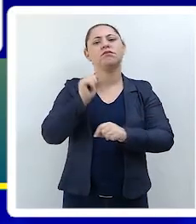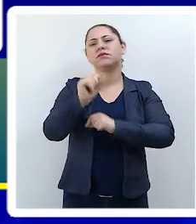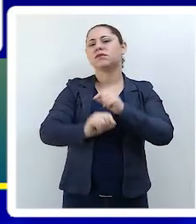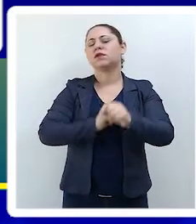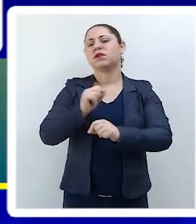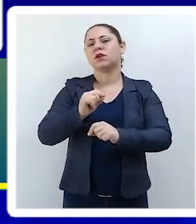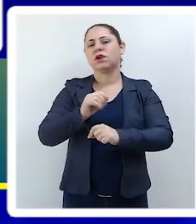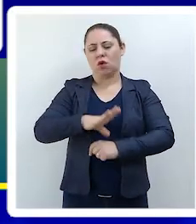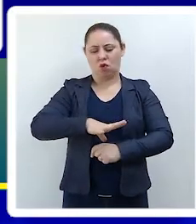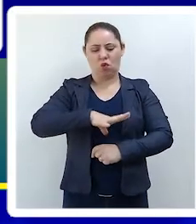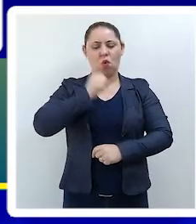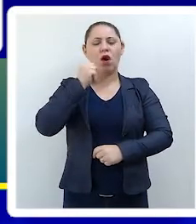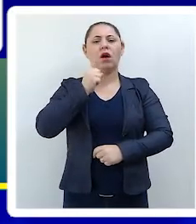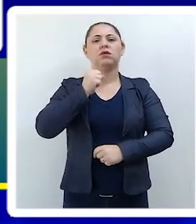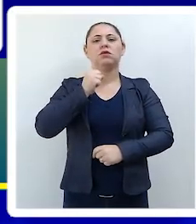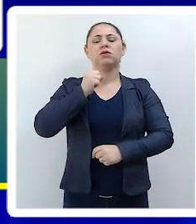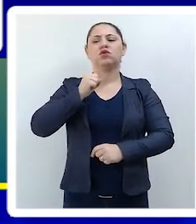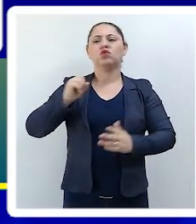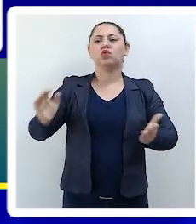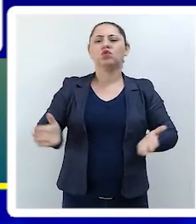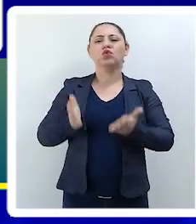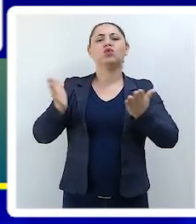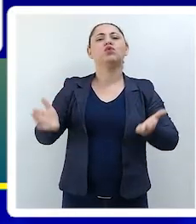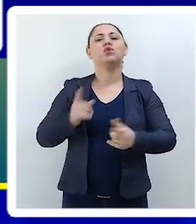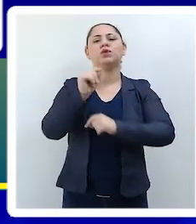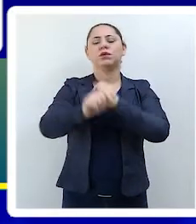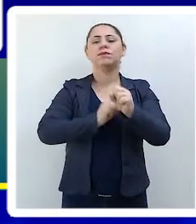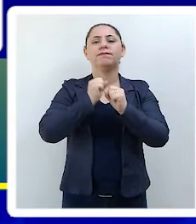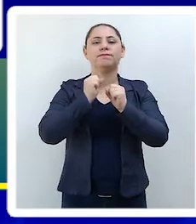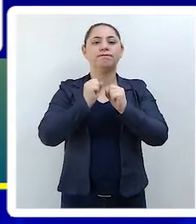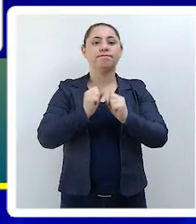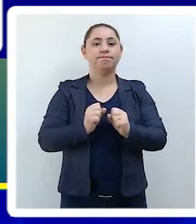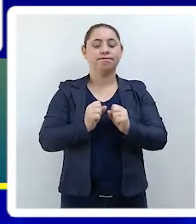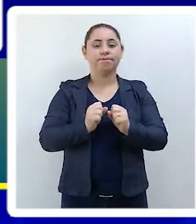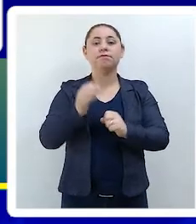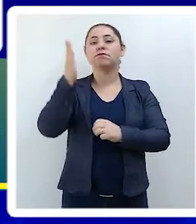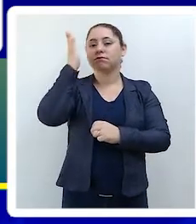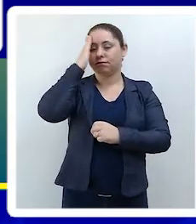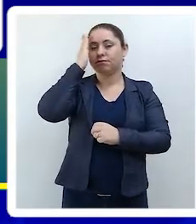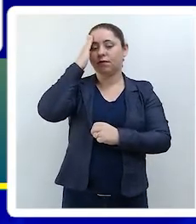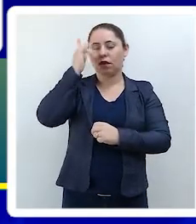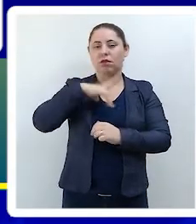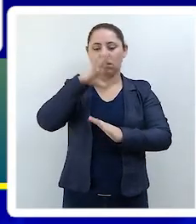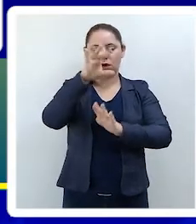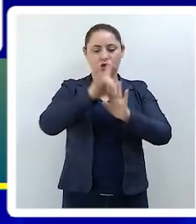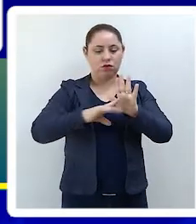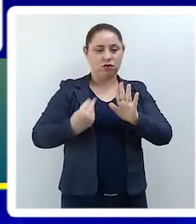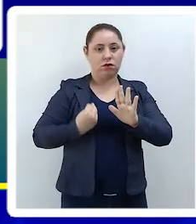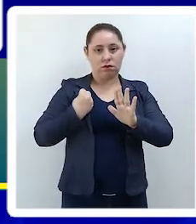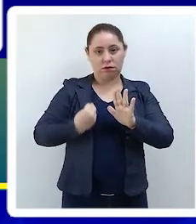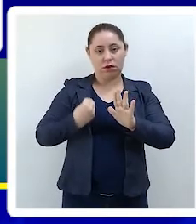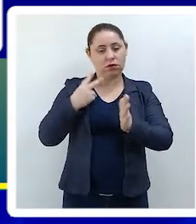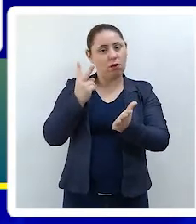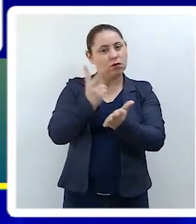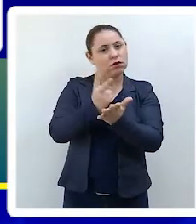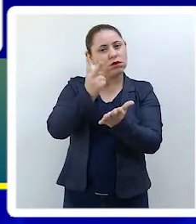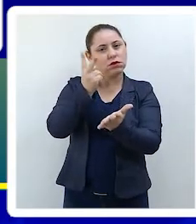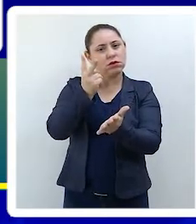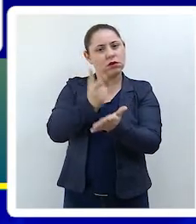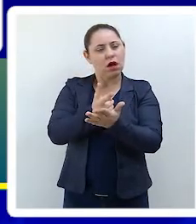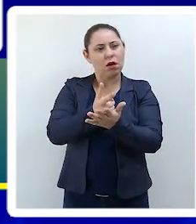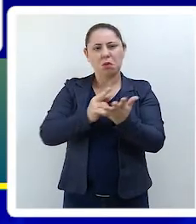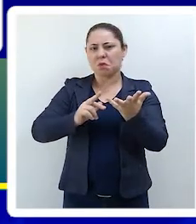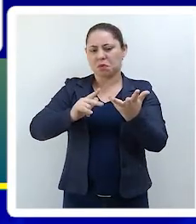empoderamento contribua no sentido de que elas saibam que elas têm o direito de participar ativamente dos